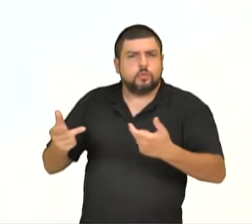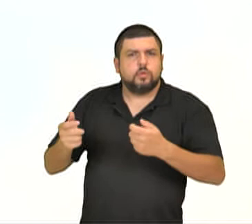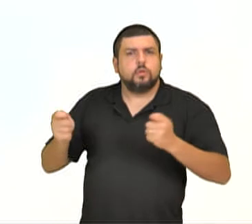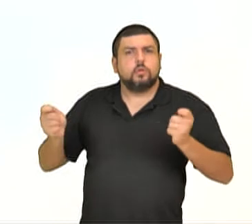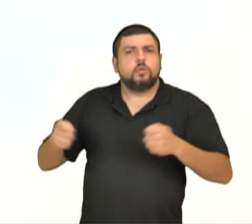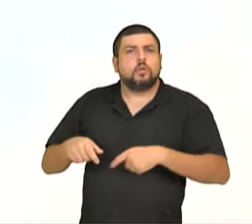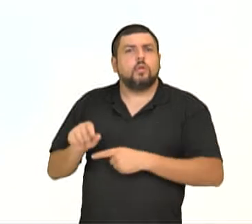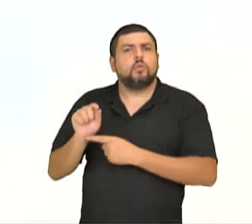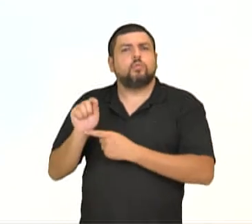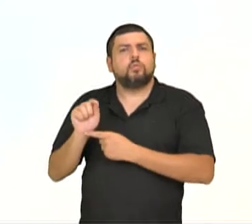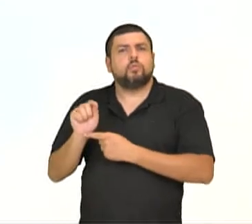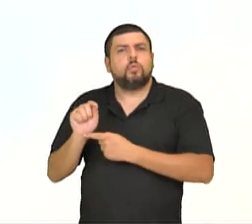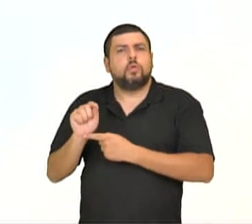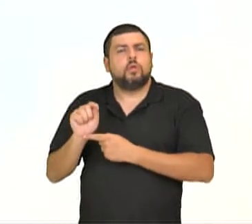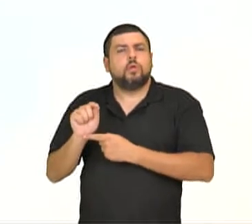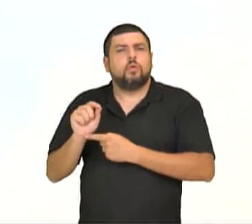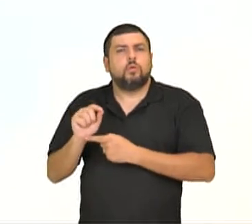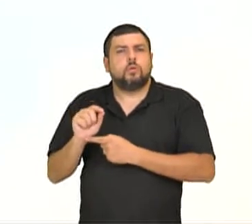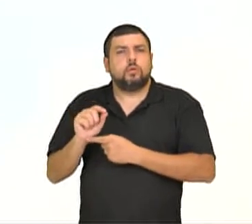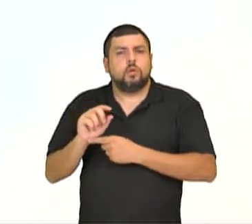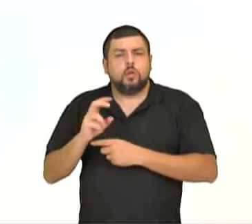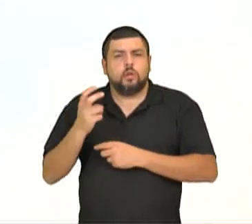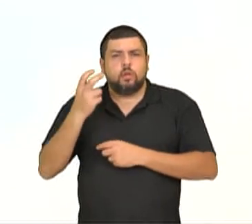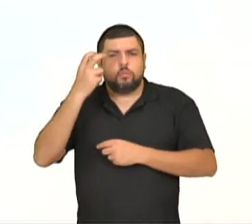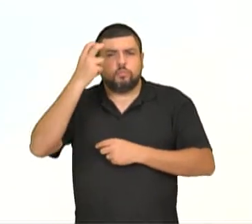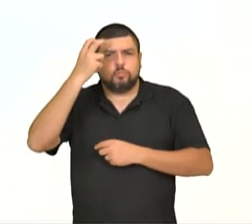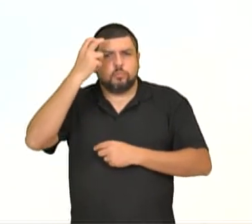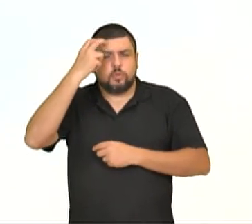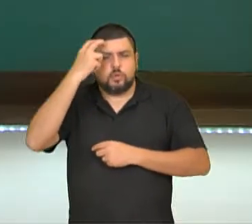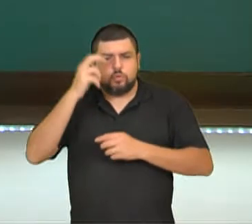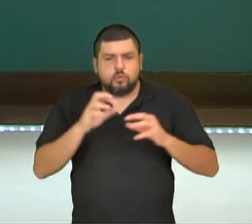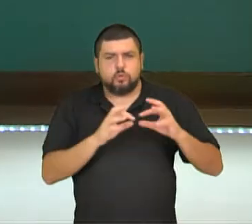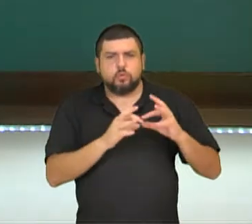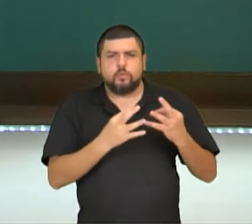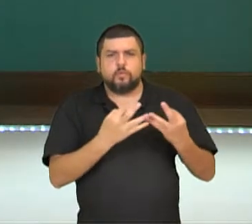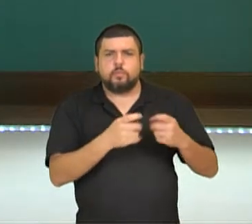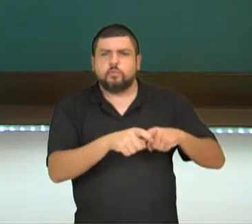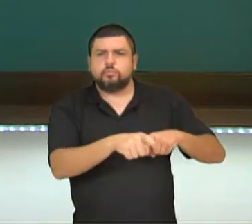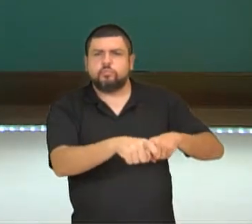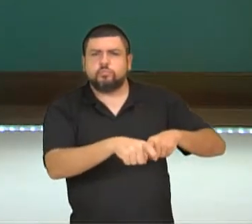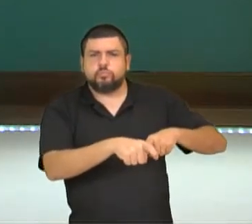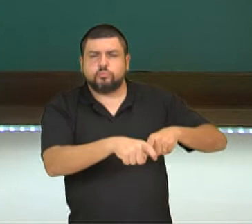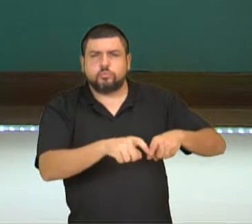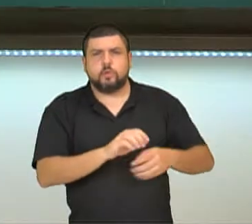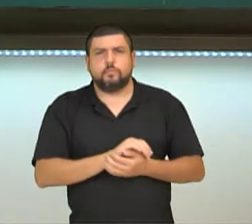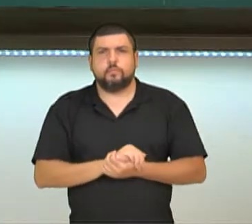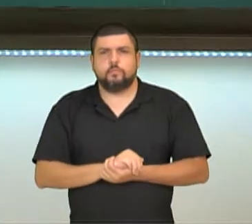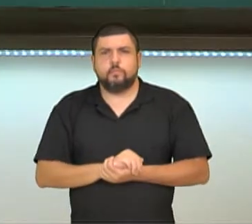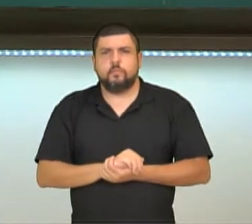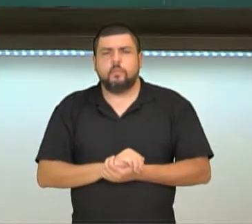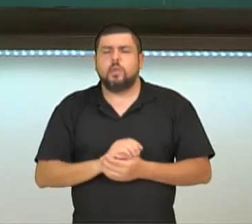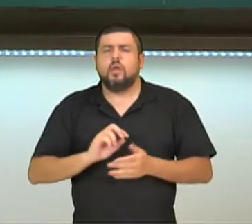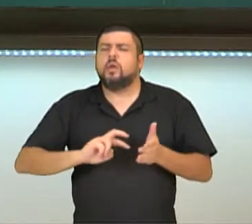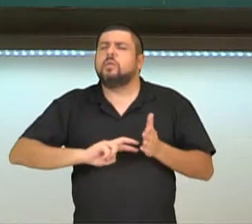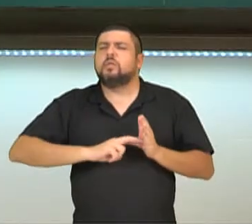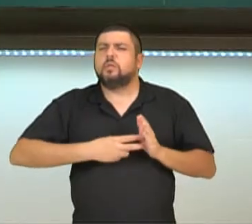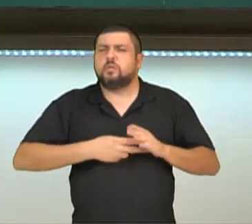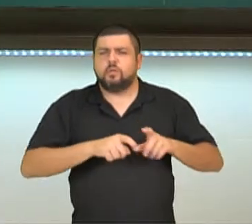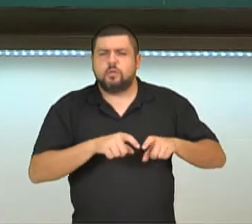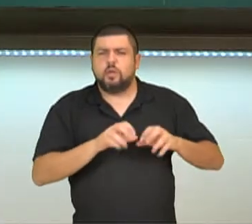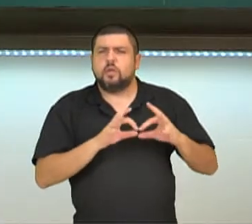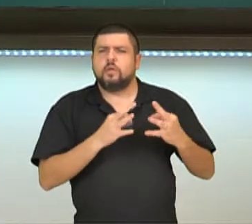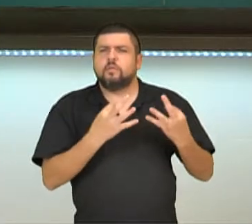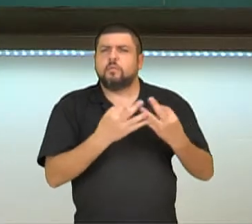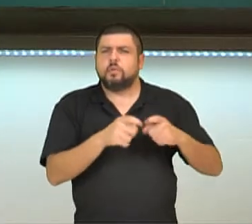o estímulo da agricultura familiar e da economia local. Como que é isso? A agricultura familiar é quando uma